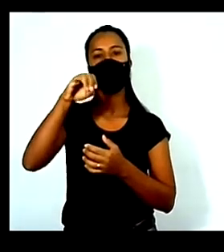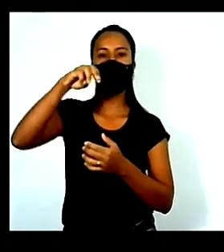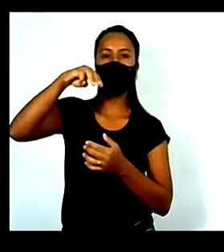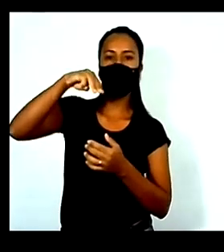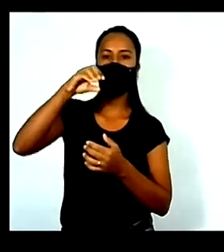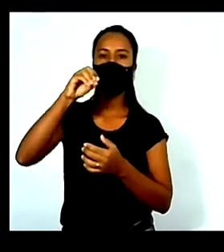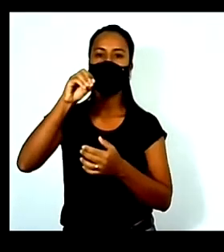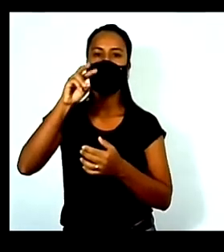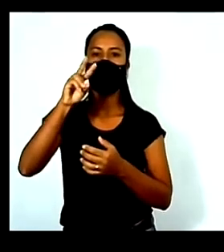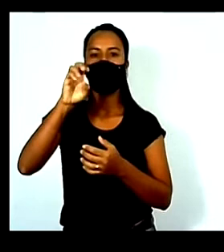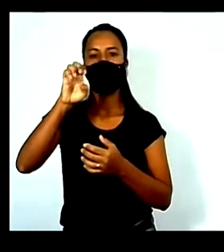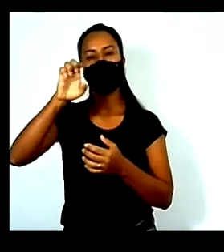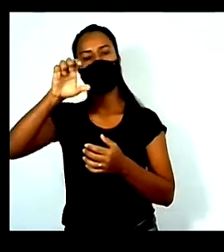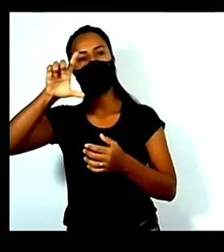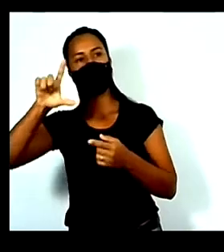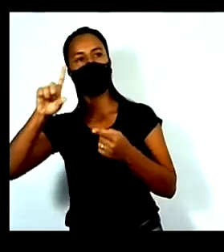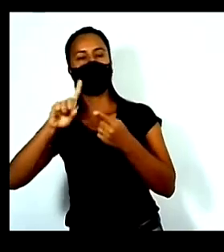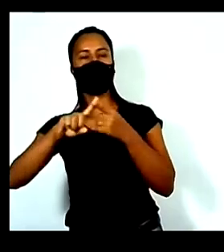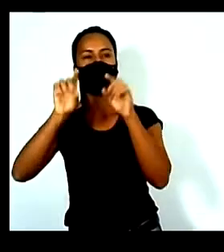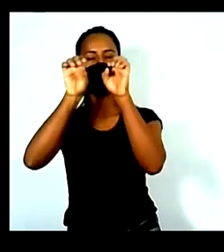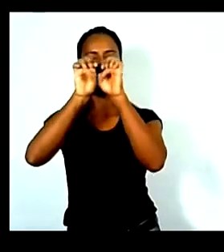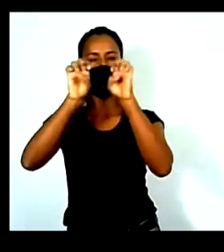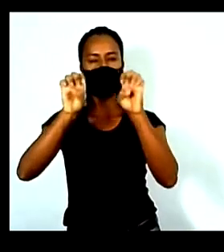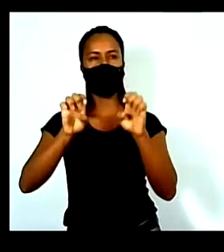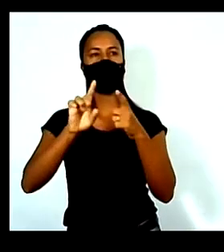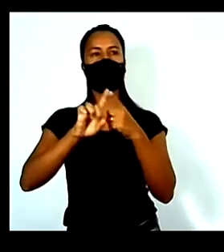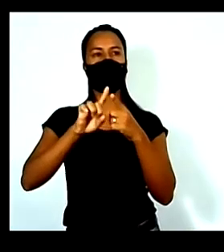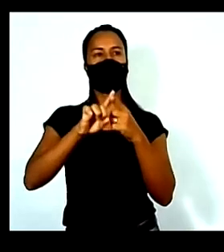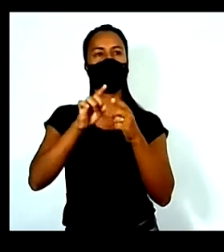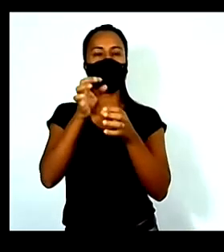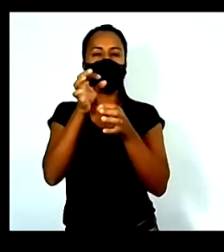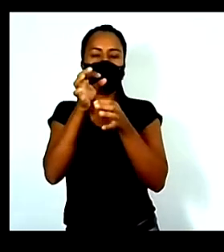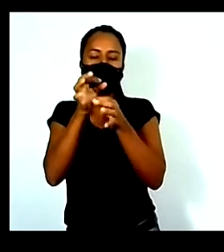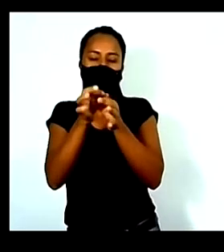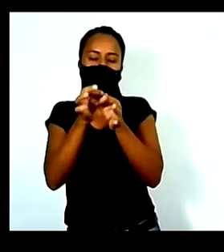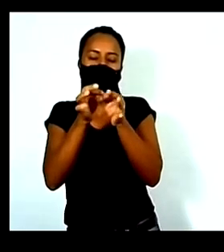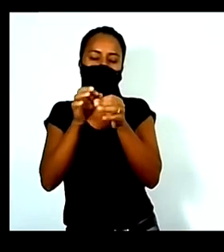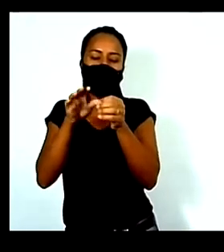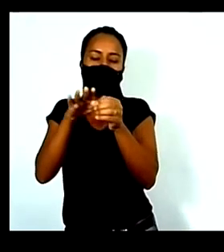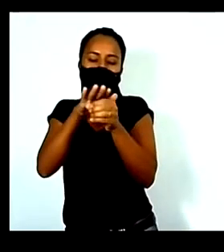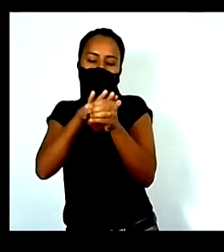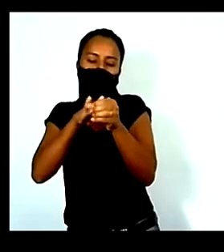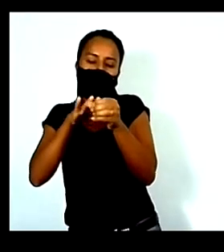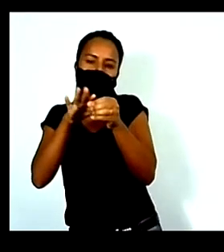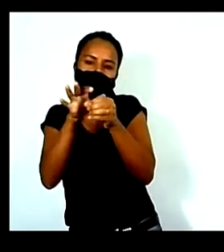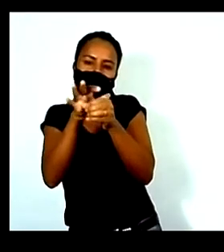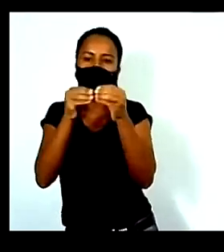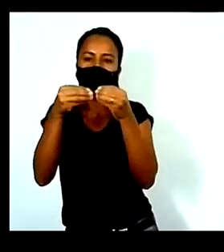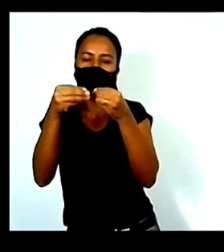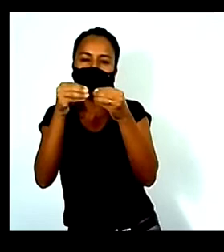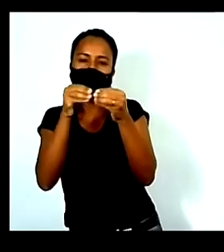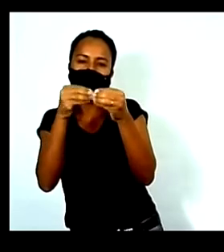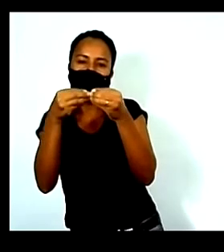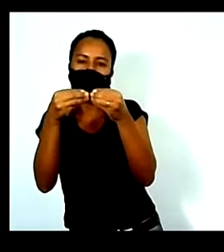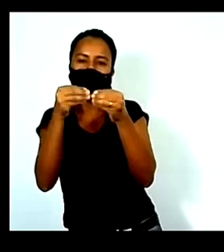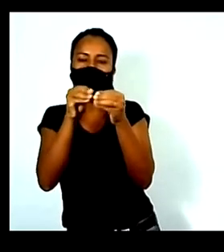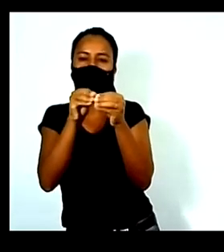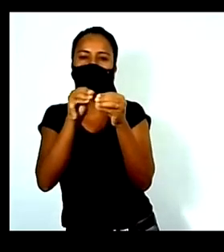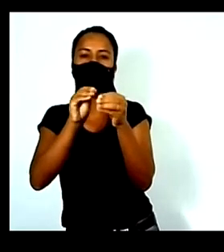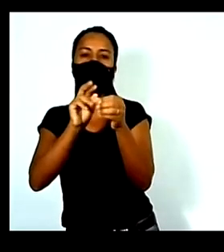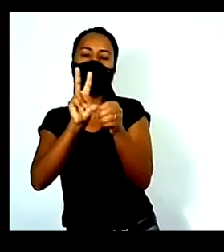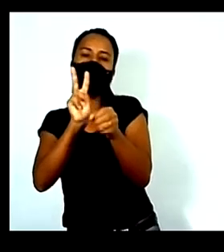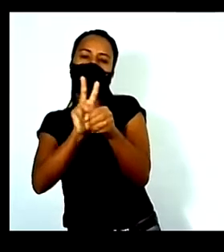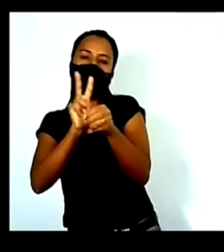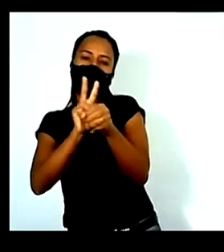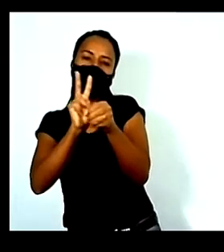aí formadas. Tem o disco de cartilagem, certo? Então, no meio de dois ossos existe esse disco de cartilagem para que ele impeça